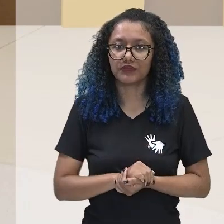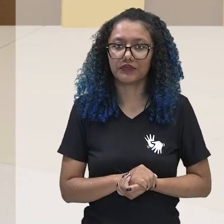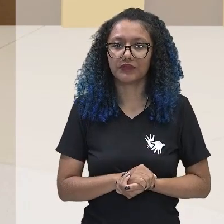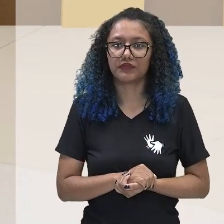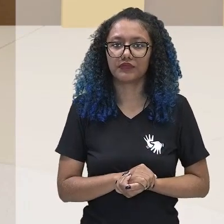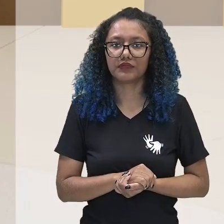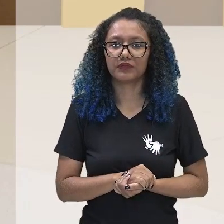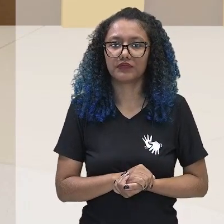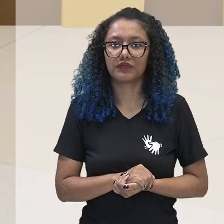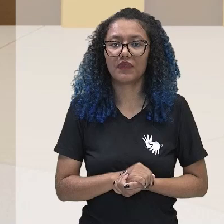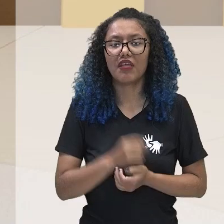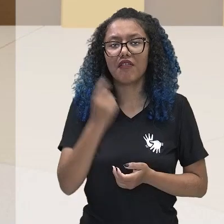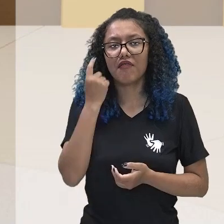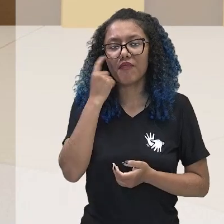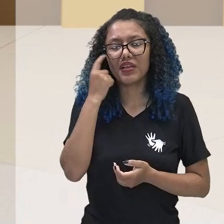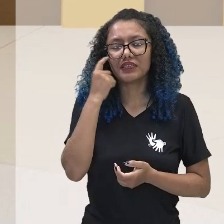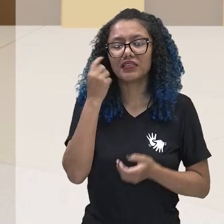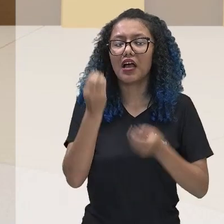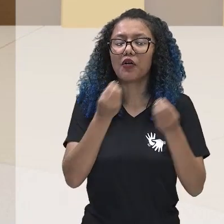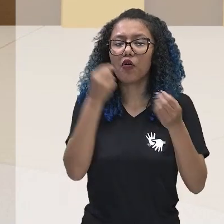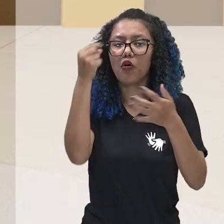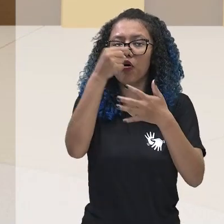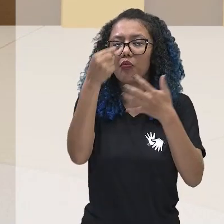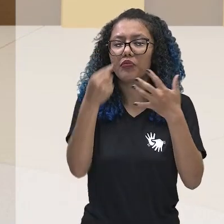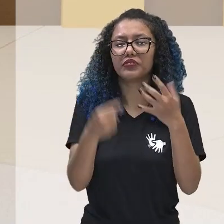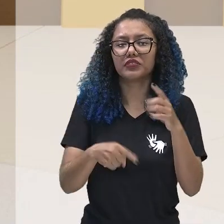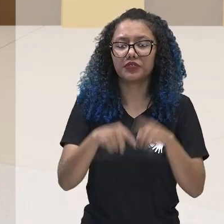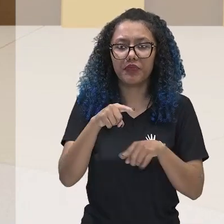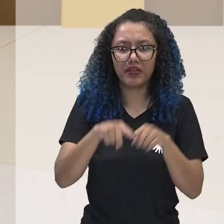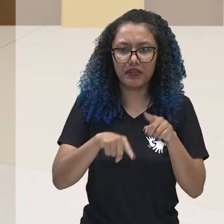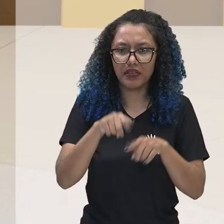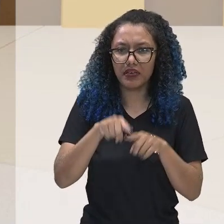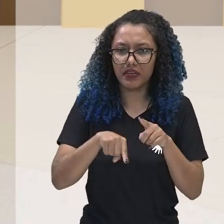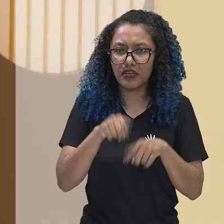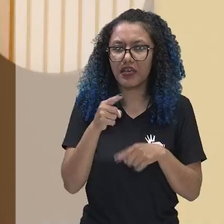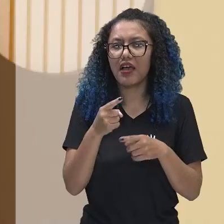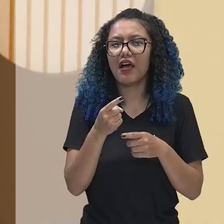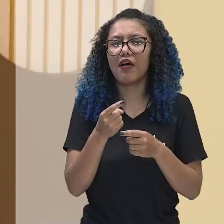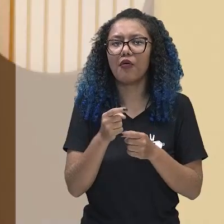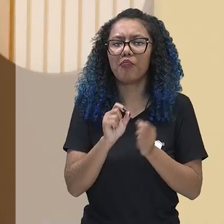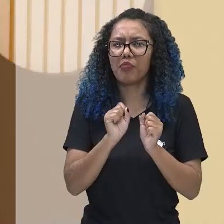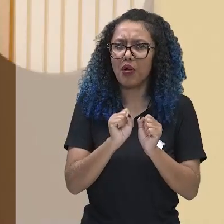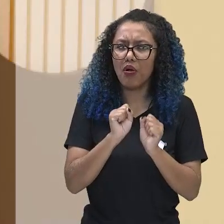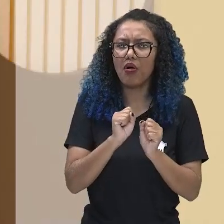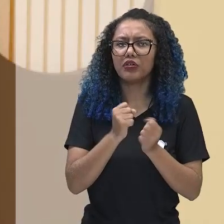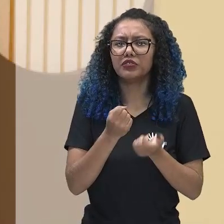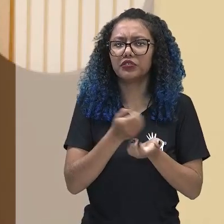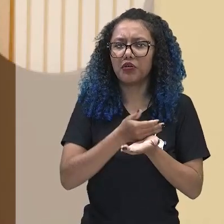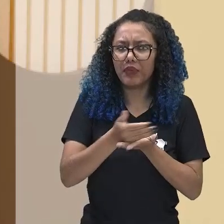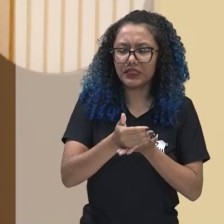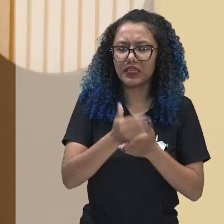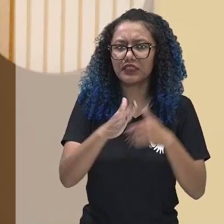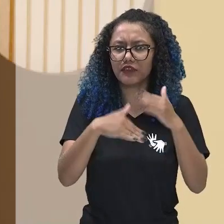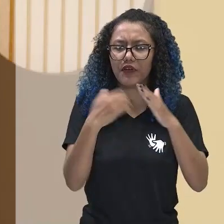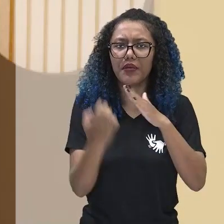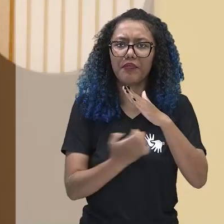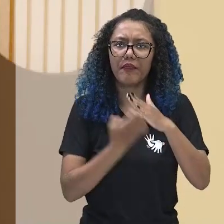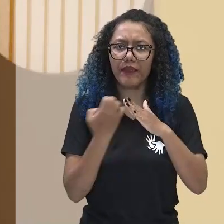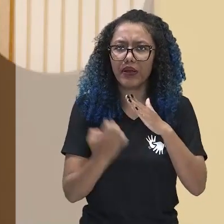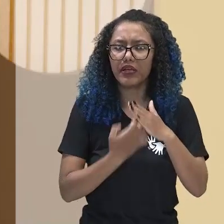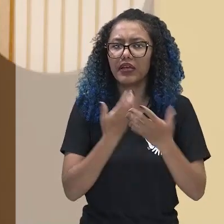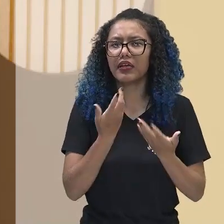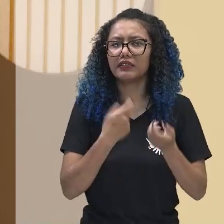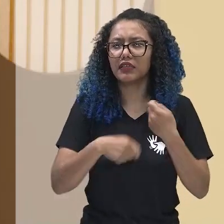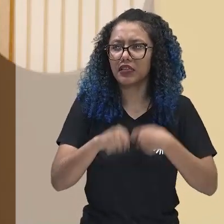em possibilidades, quem sabe, de iniciar um grande negócio, iniciar aí